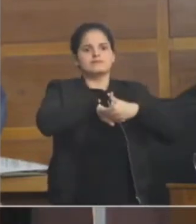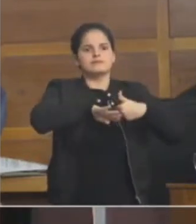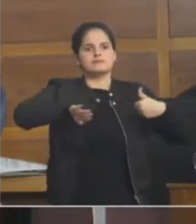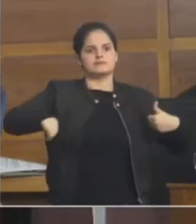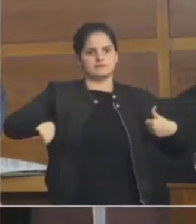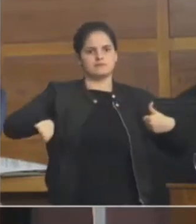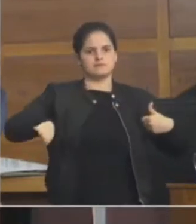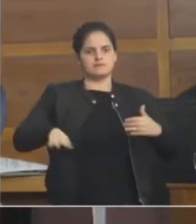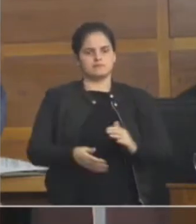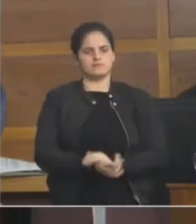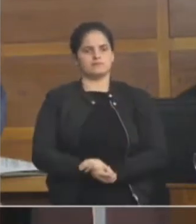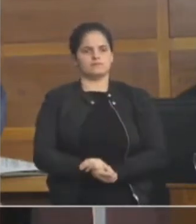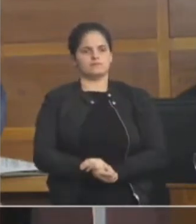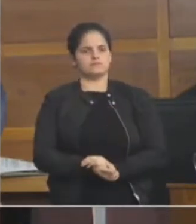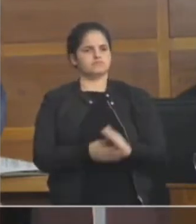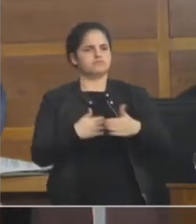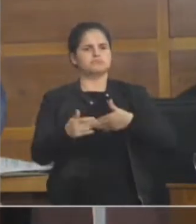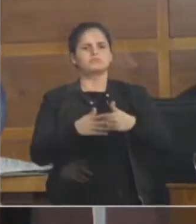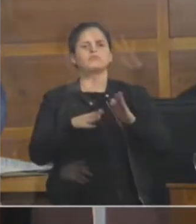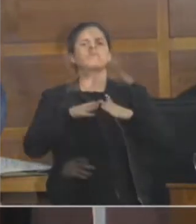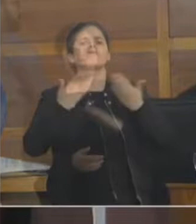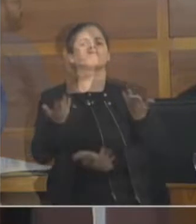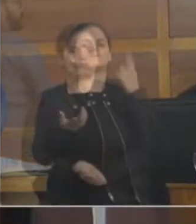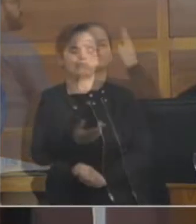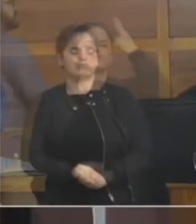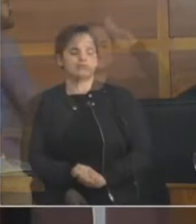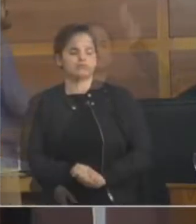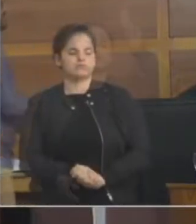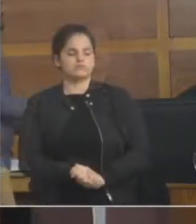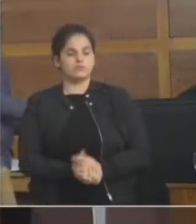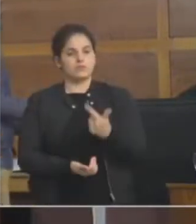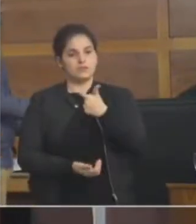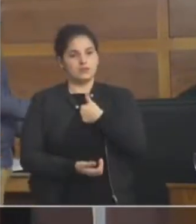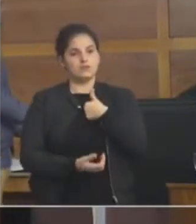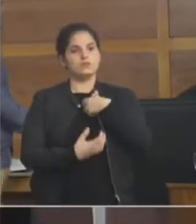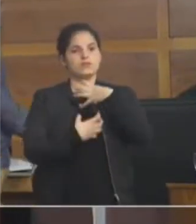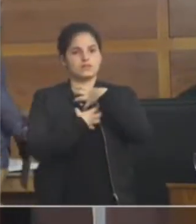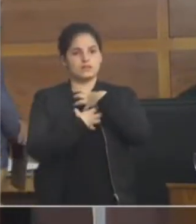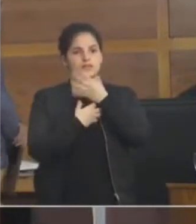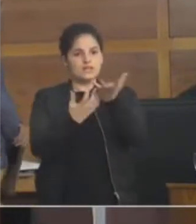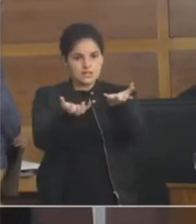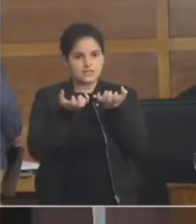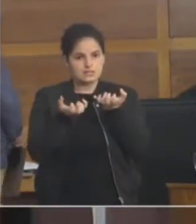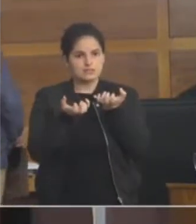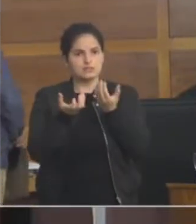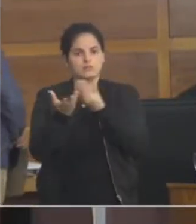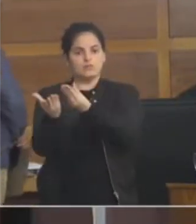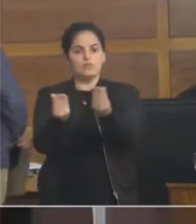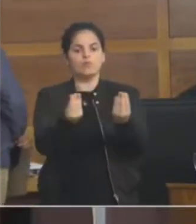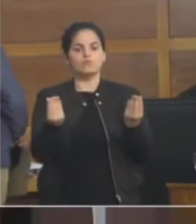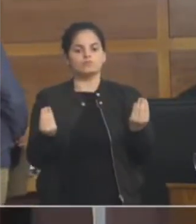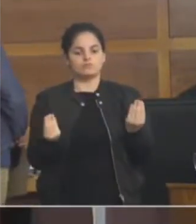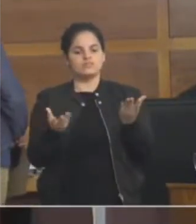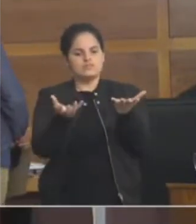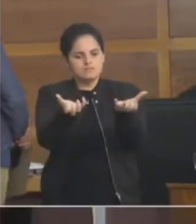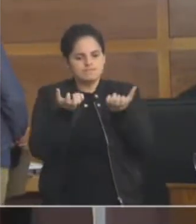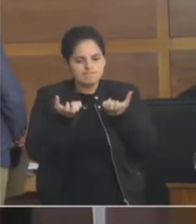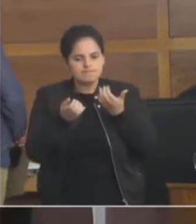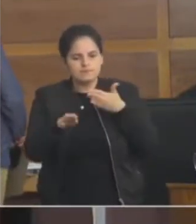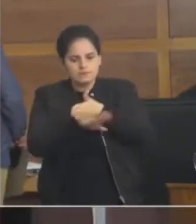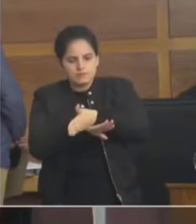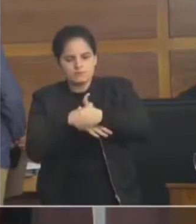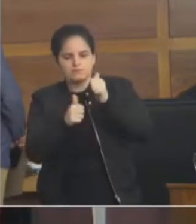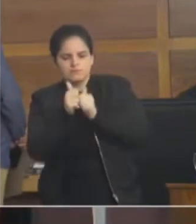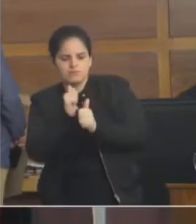independente quem esteja à frente dela gostaria que muito né e querem ser um atleta